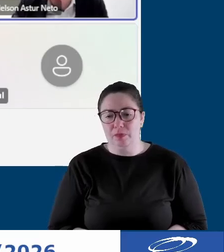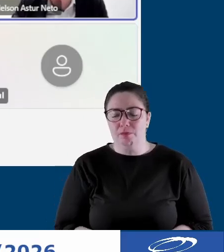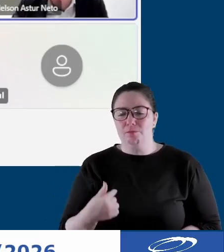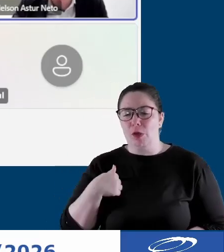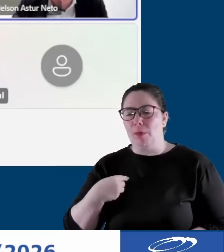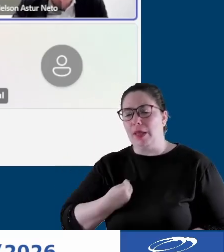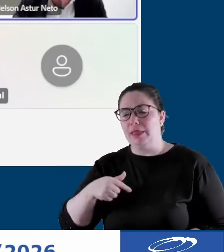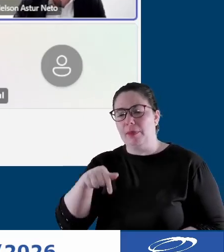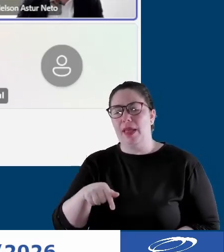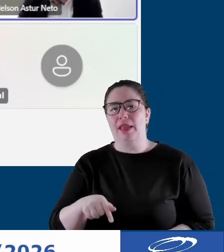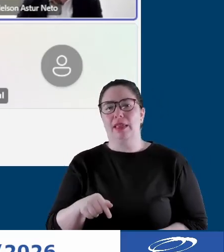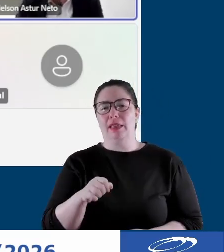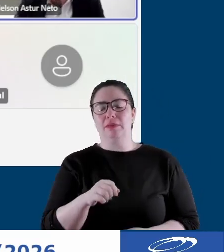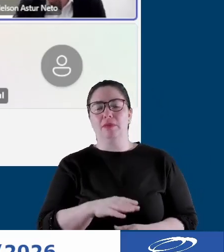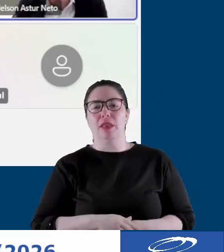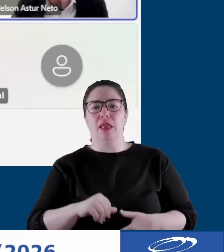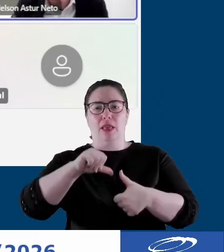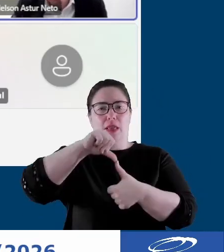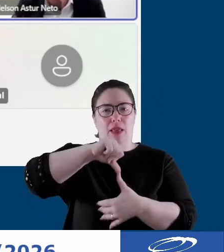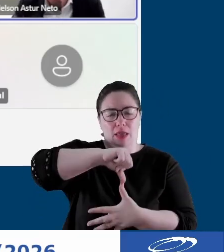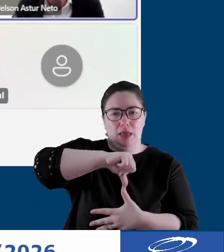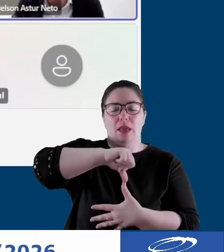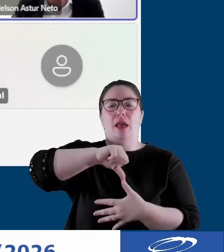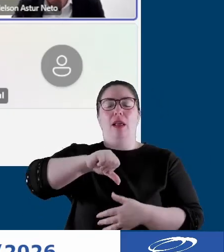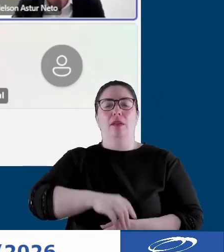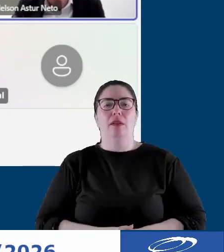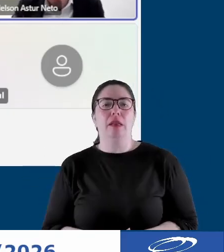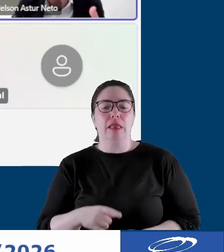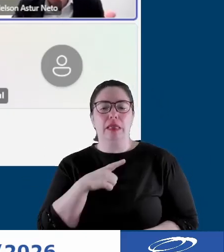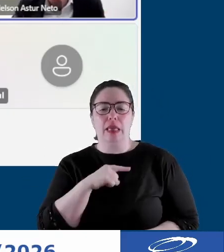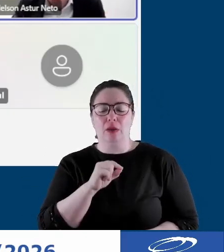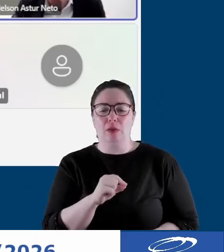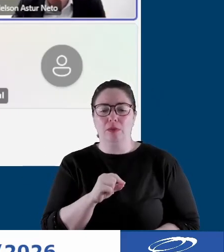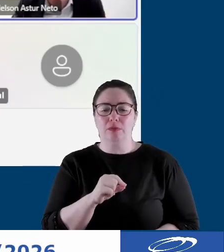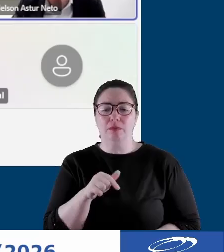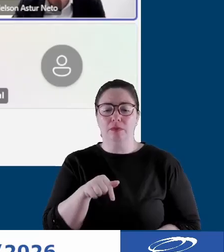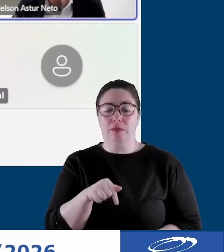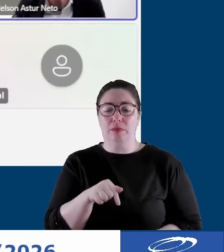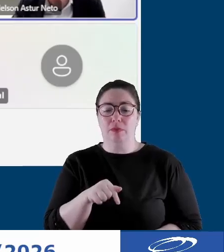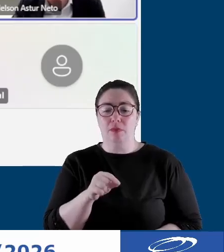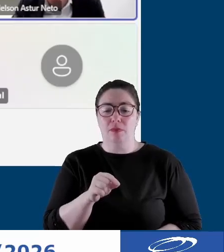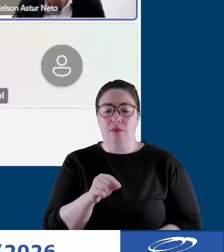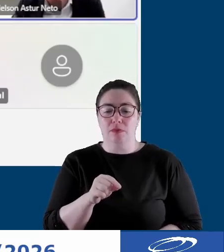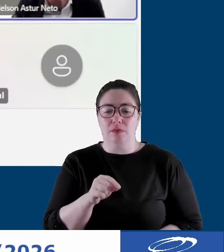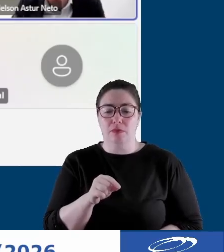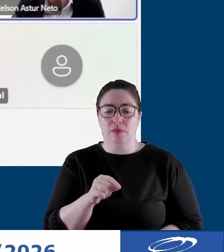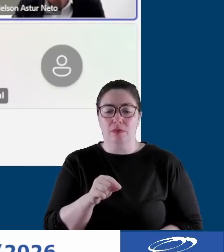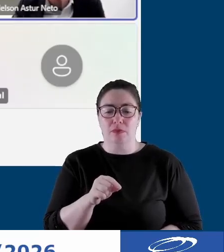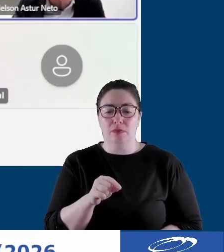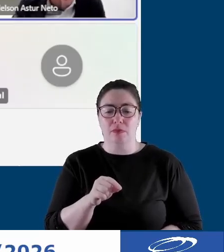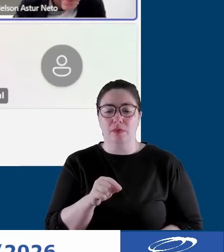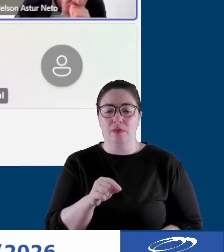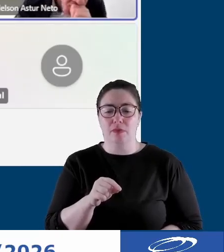América Latina para validar essa classificação, uma validação externa desse fluxo, foi multidisciplinar aí com os grupos da